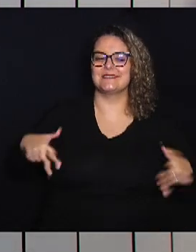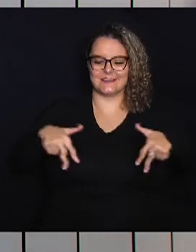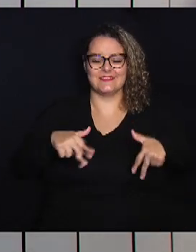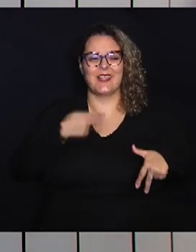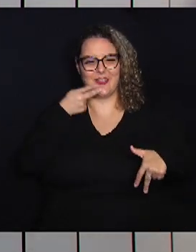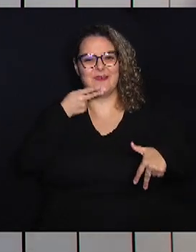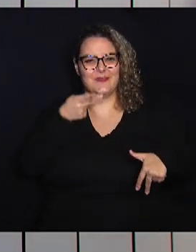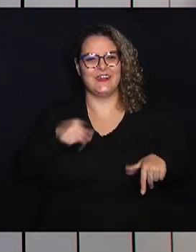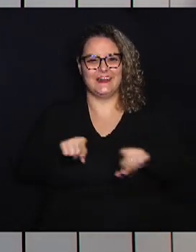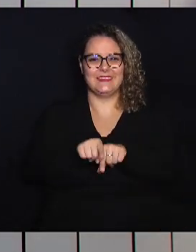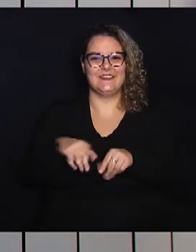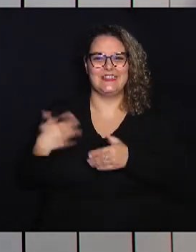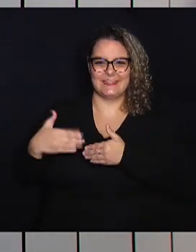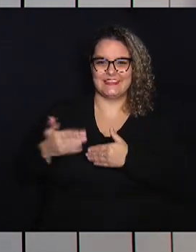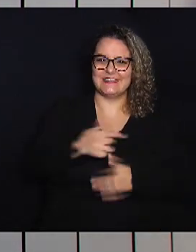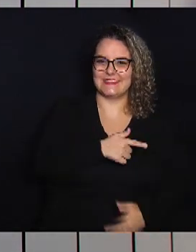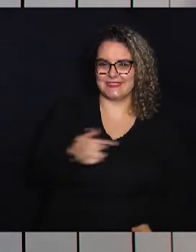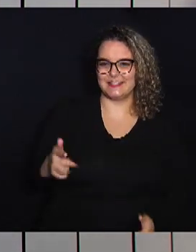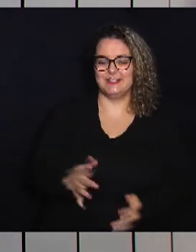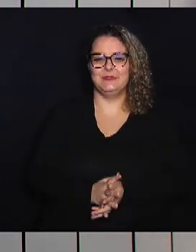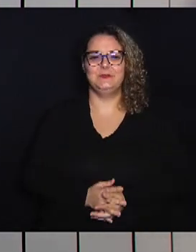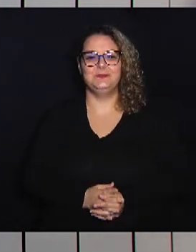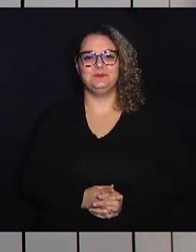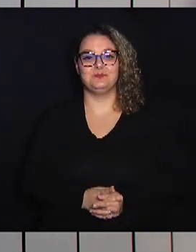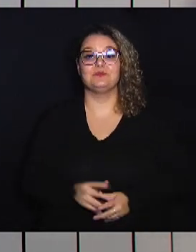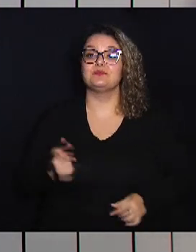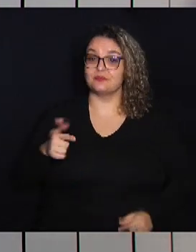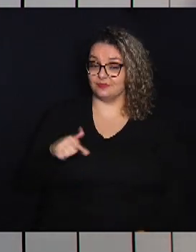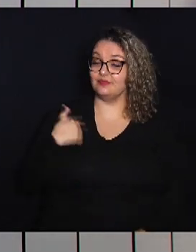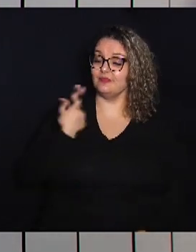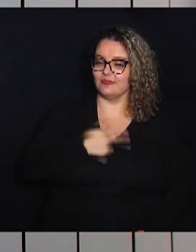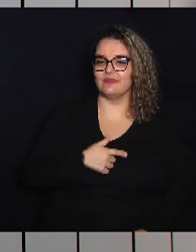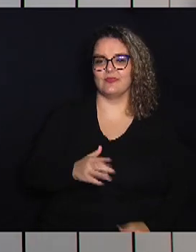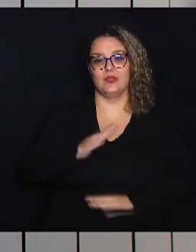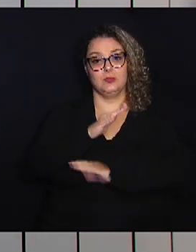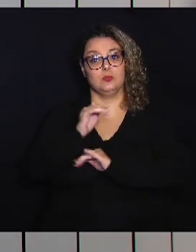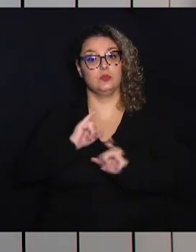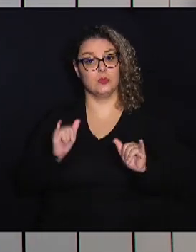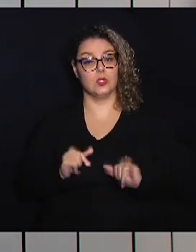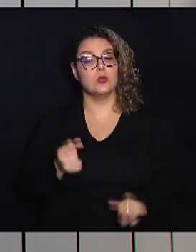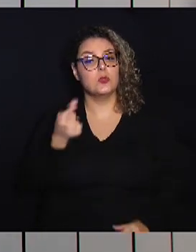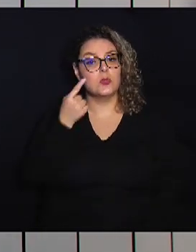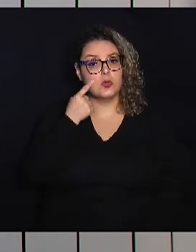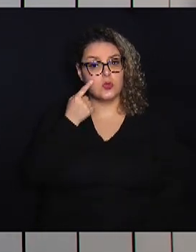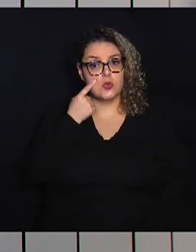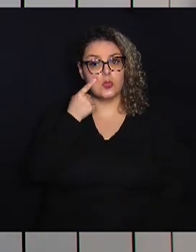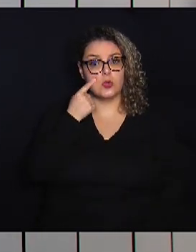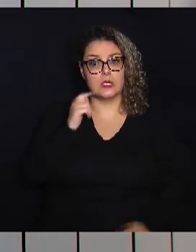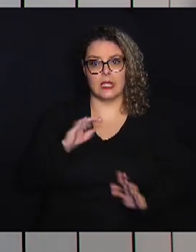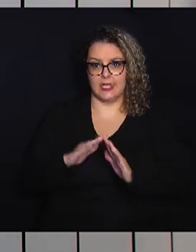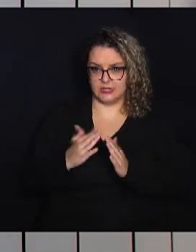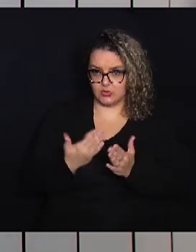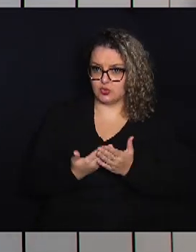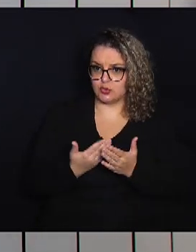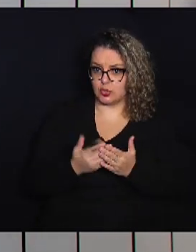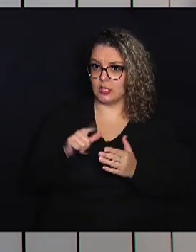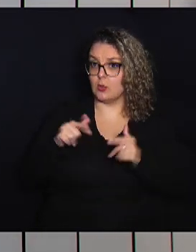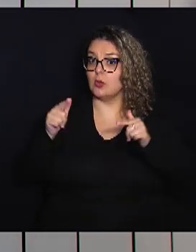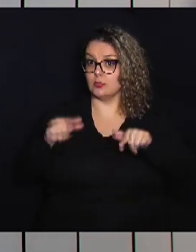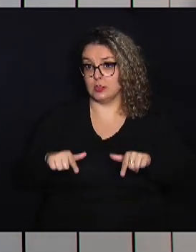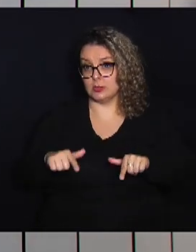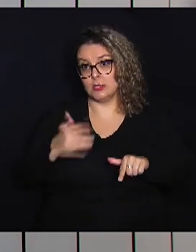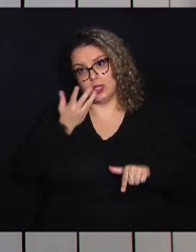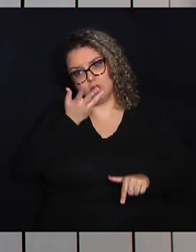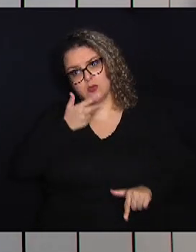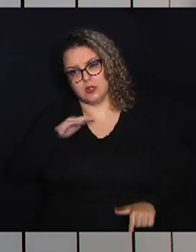aqui ao longo da semana. A gente segue aqui com o jornal Câmara Notícia e olha só, a escola é o ambiente no qual a